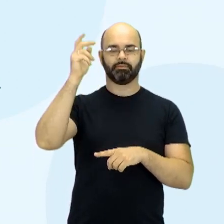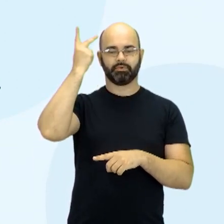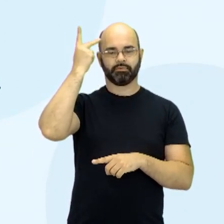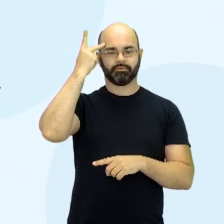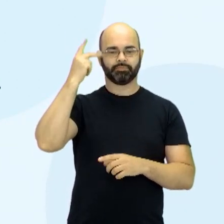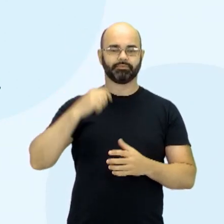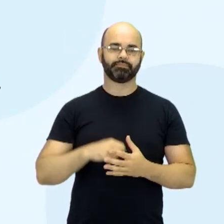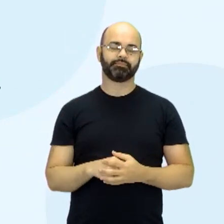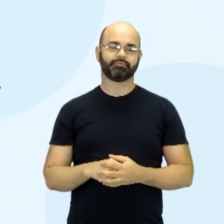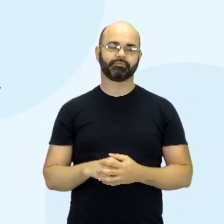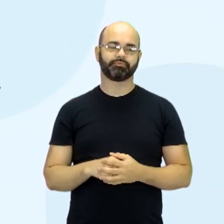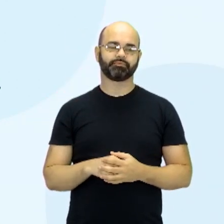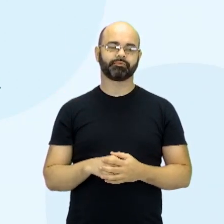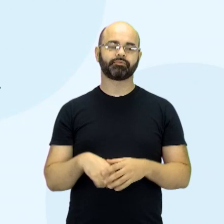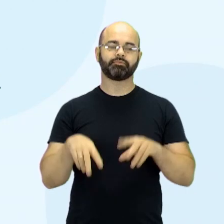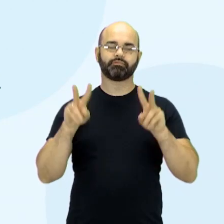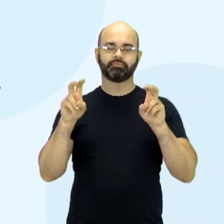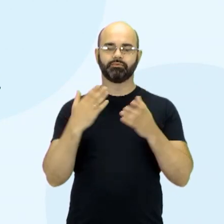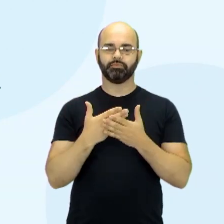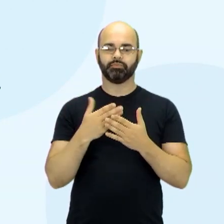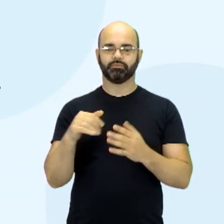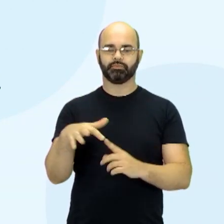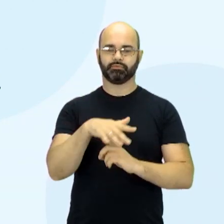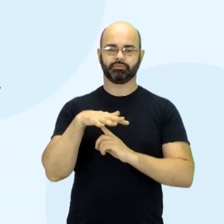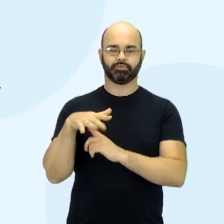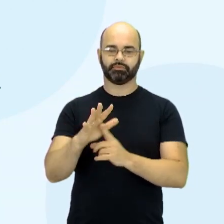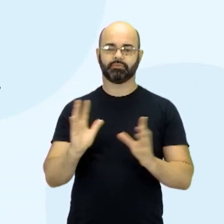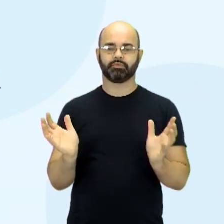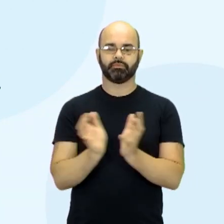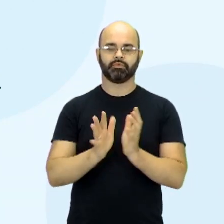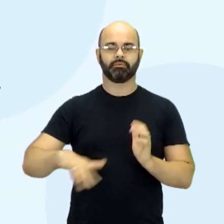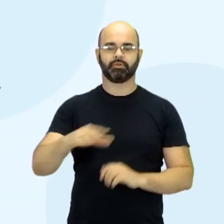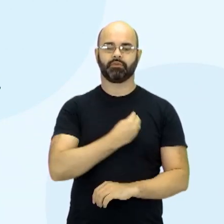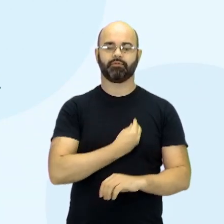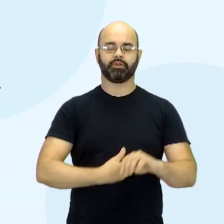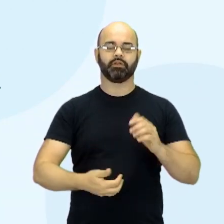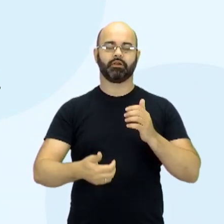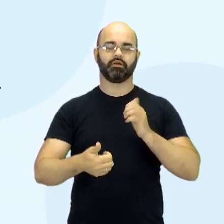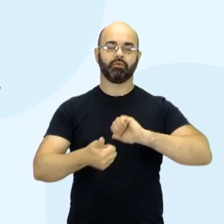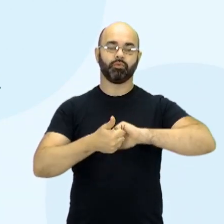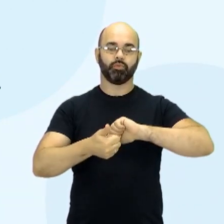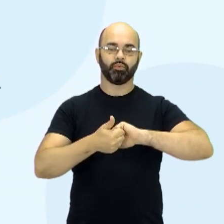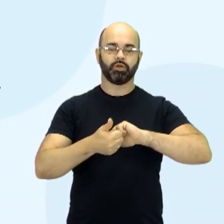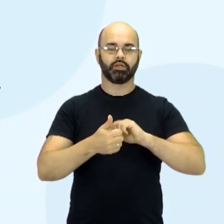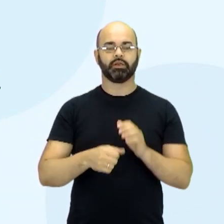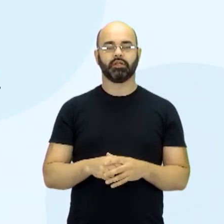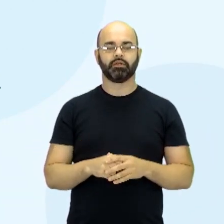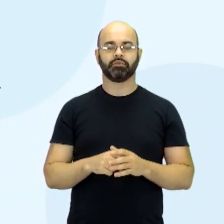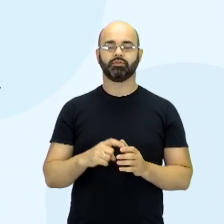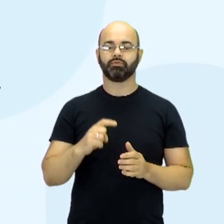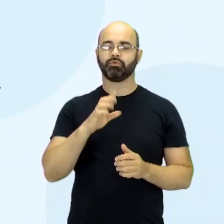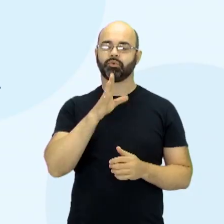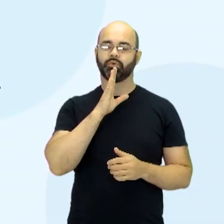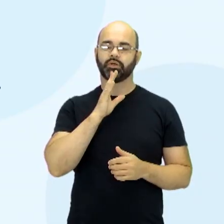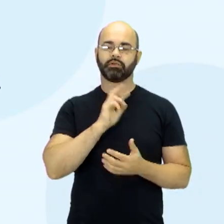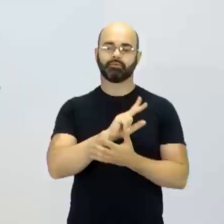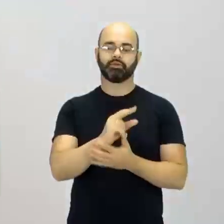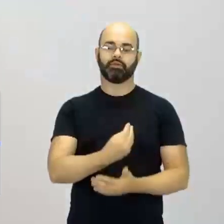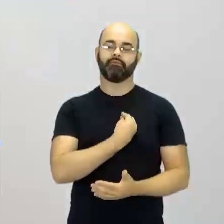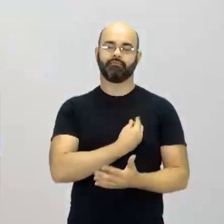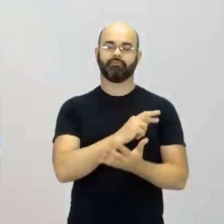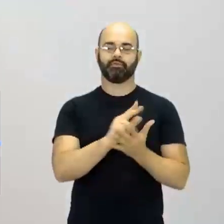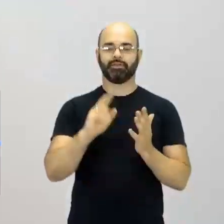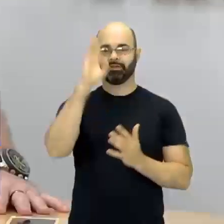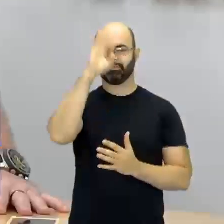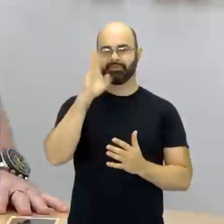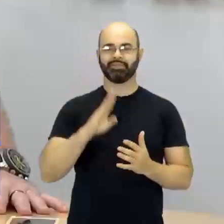Paulo. Unidade temática Natureza, Ambientes e Qualidade de Vida e objeto de conhecimento Biodiversidade Brasileira, professor